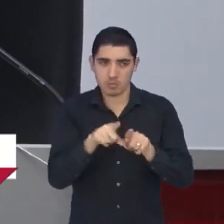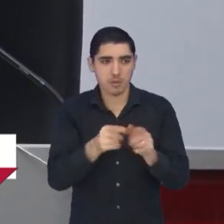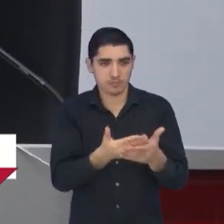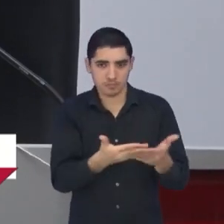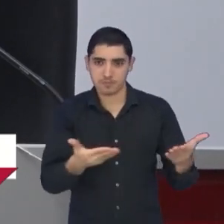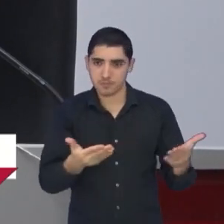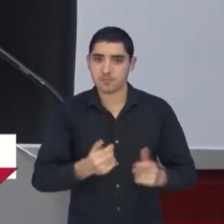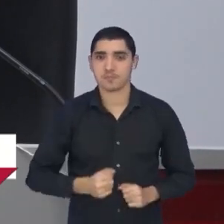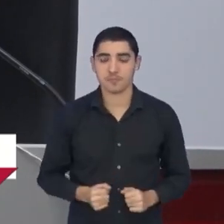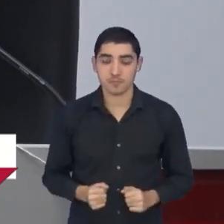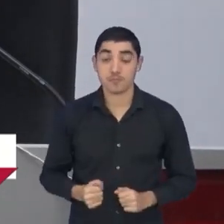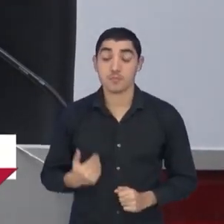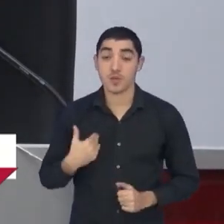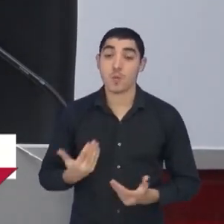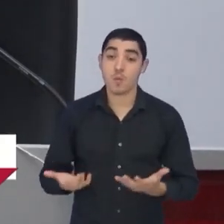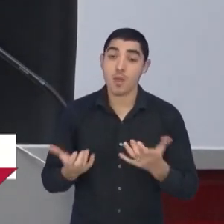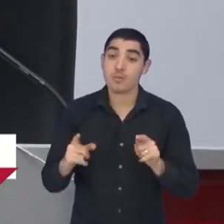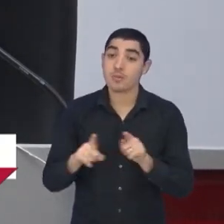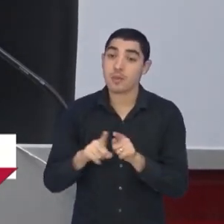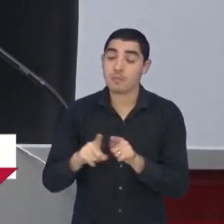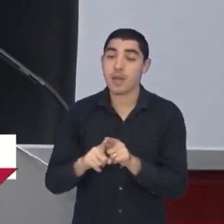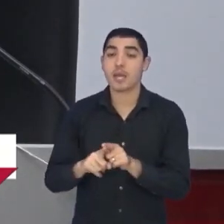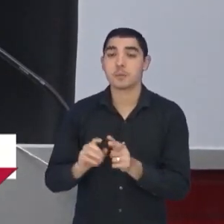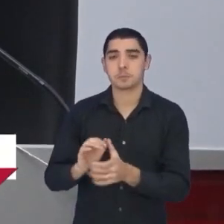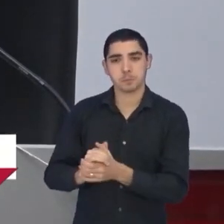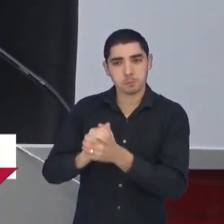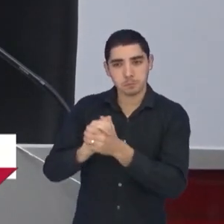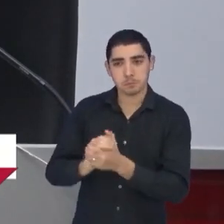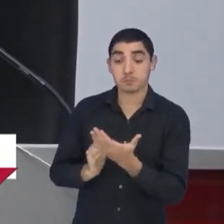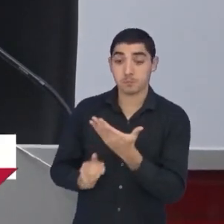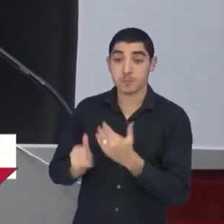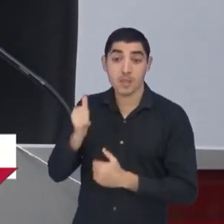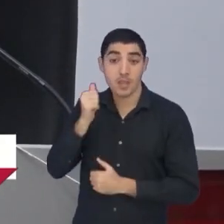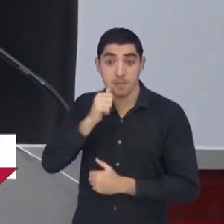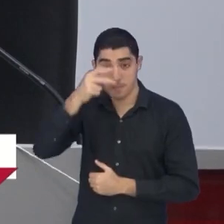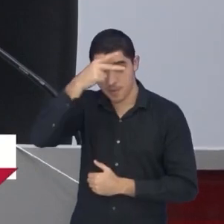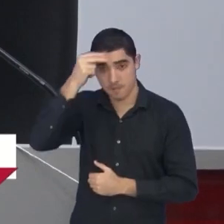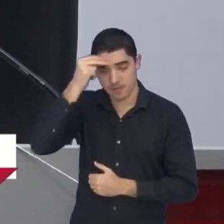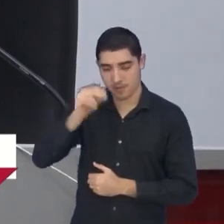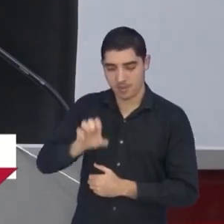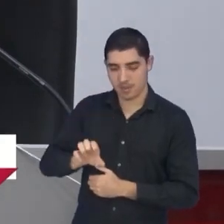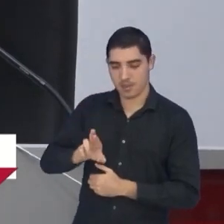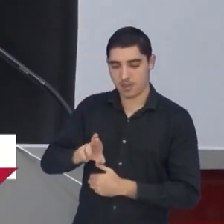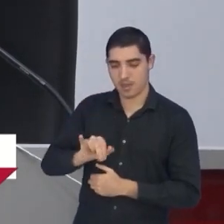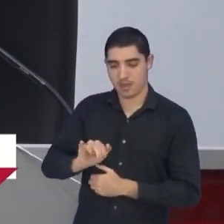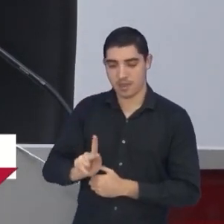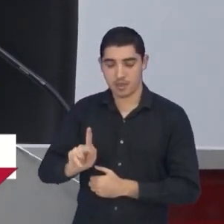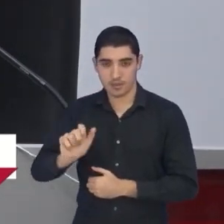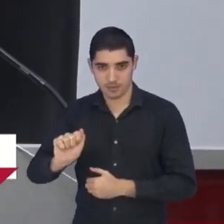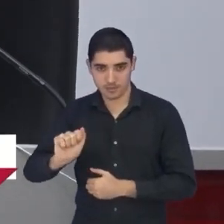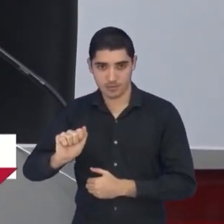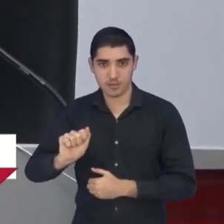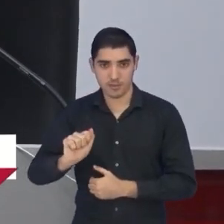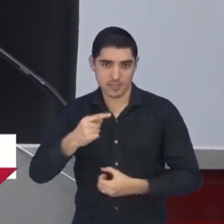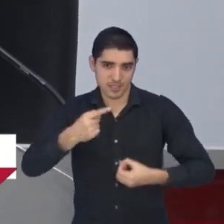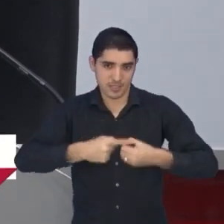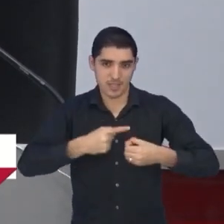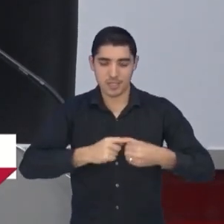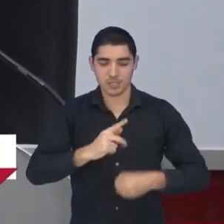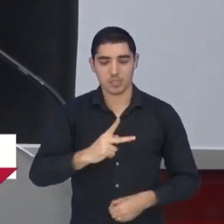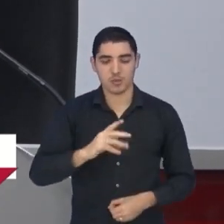presentes gostaria também de cumprimentar a prefeita Érica Soler de Potim em nome de quem